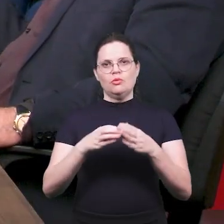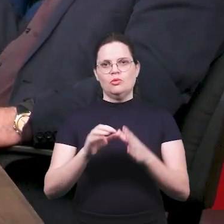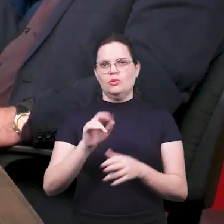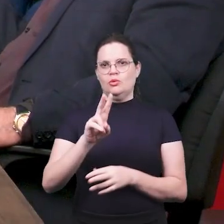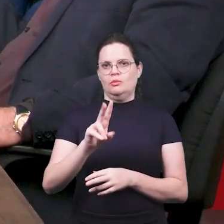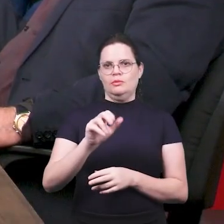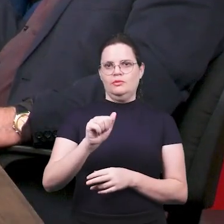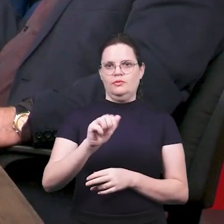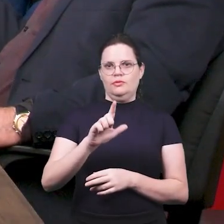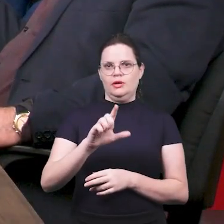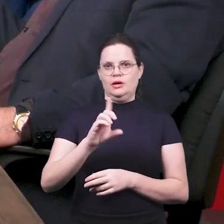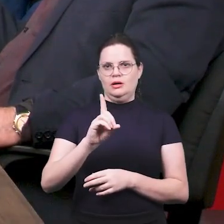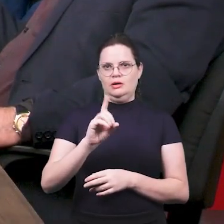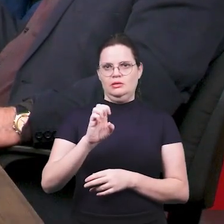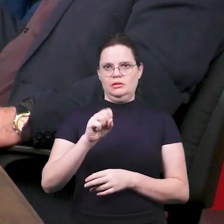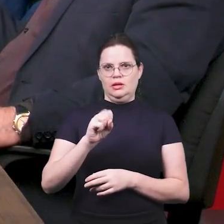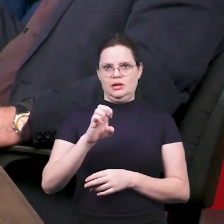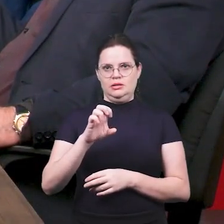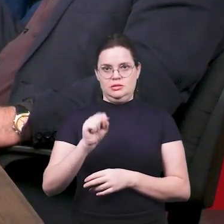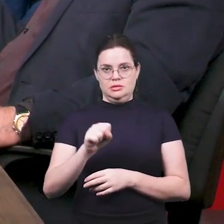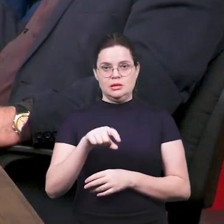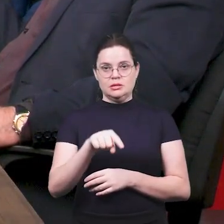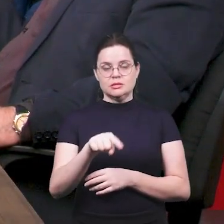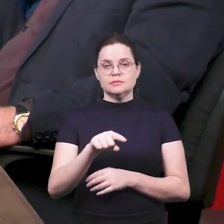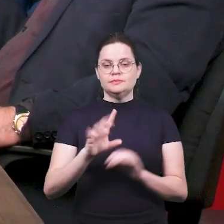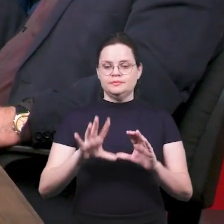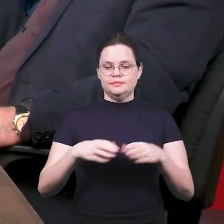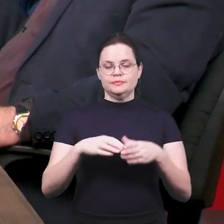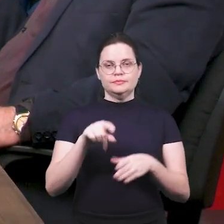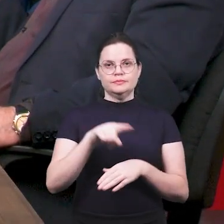outra história, né? Mas os valdenses,